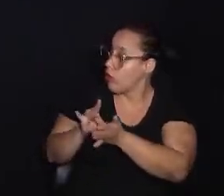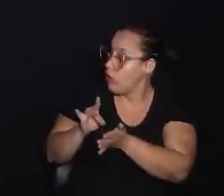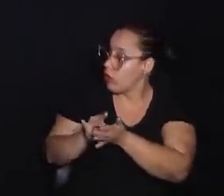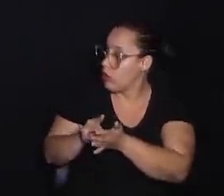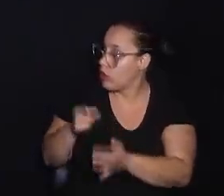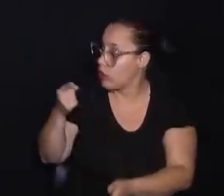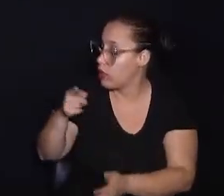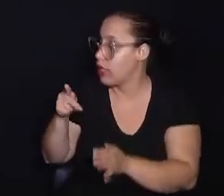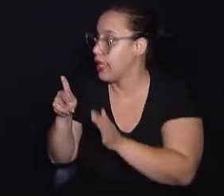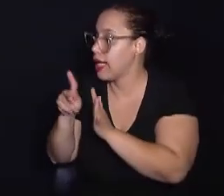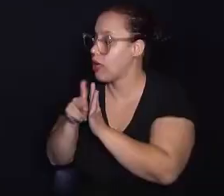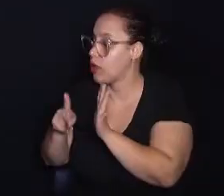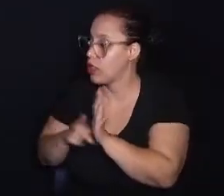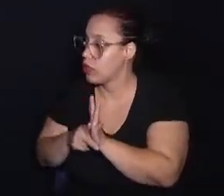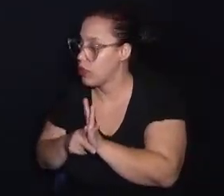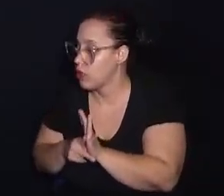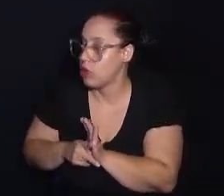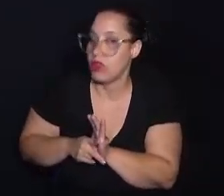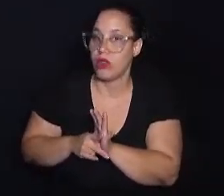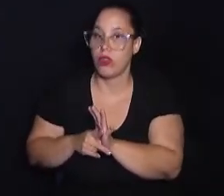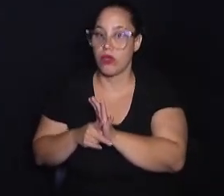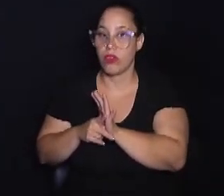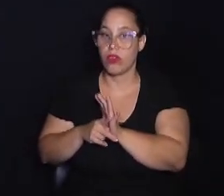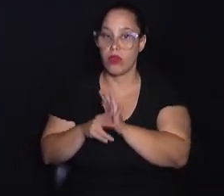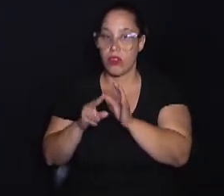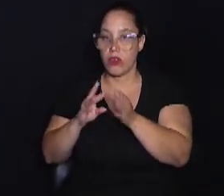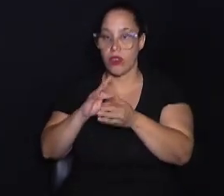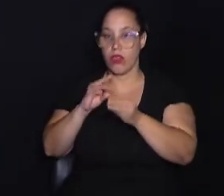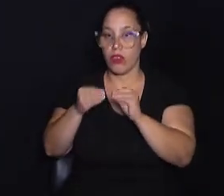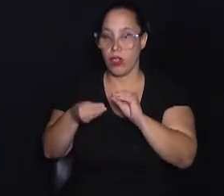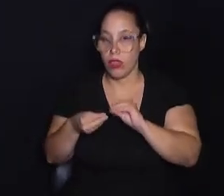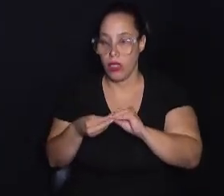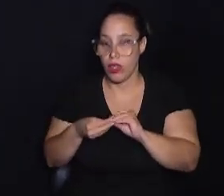esse projeto é um projeto, talvez na ementa não saiu